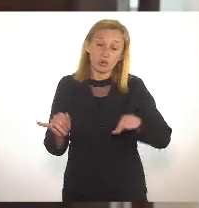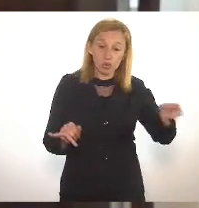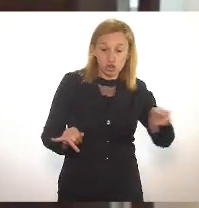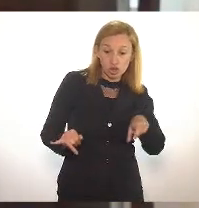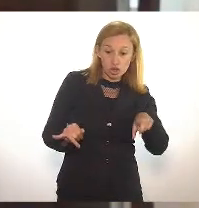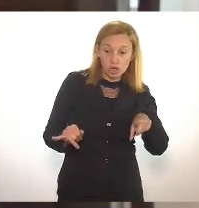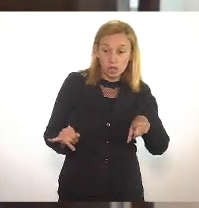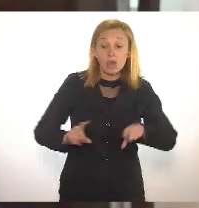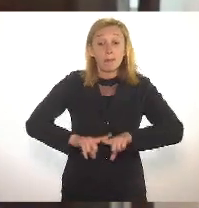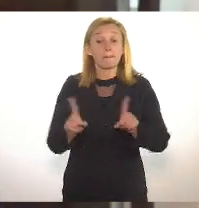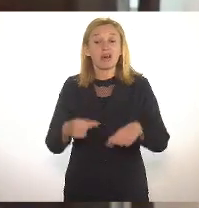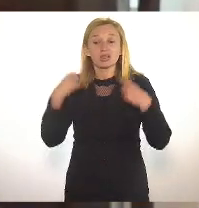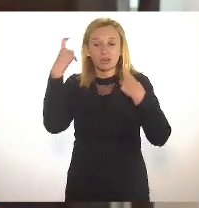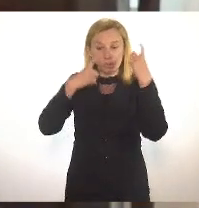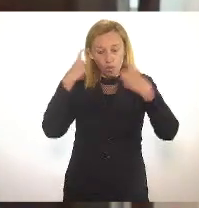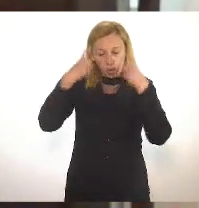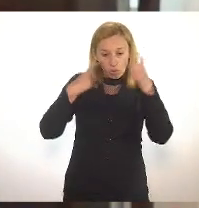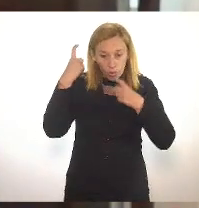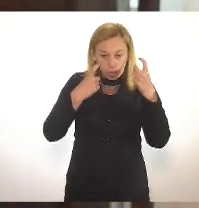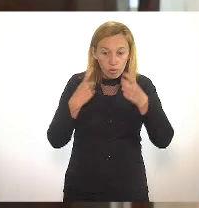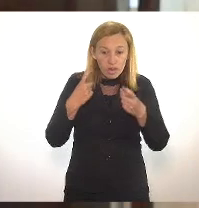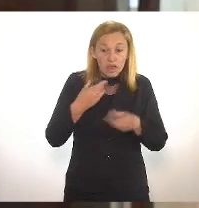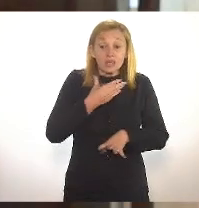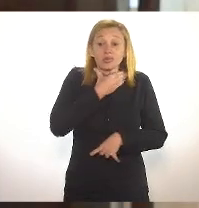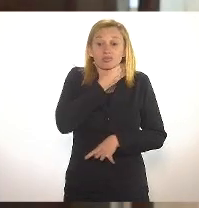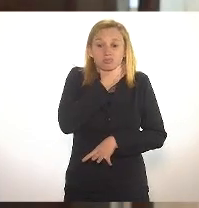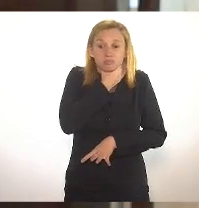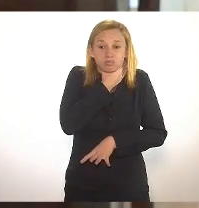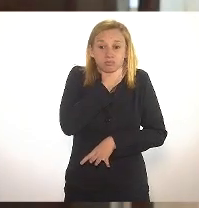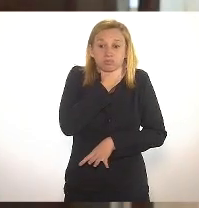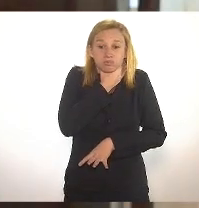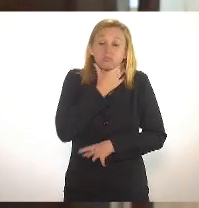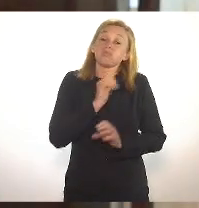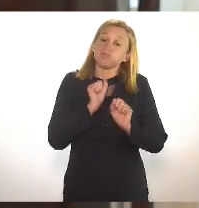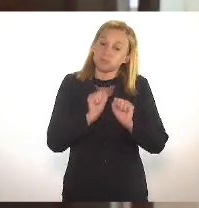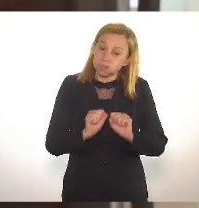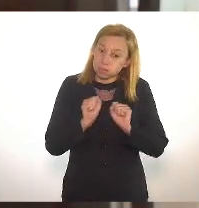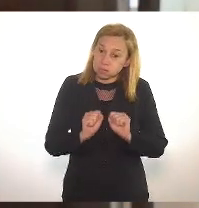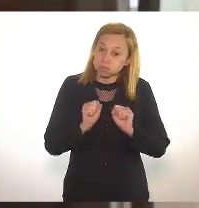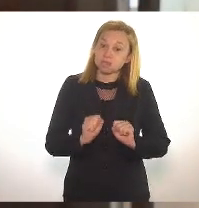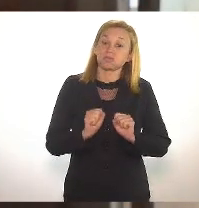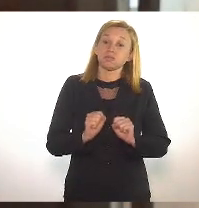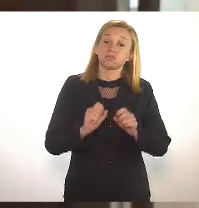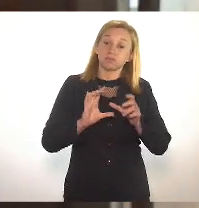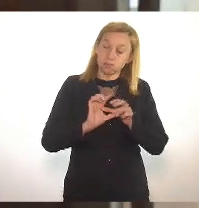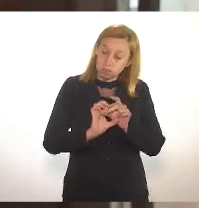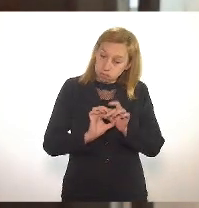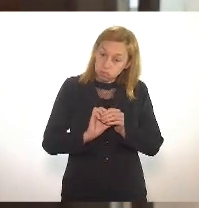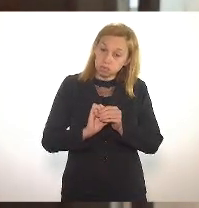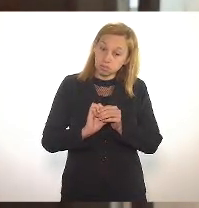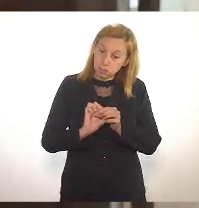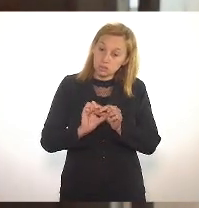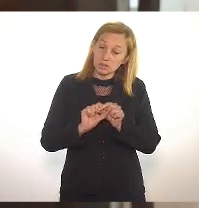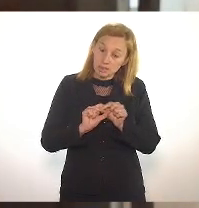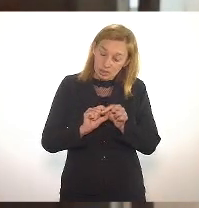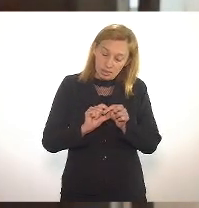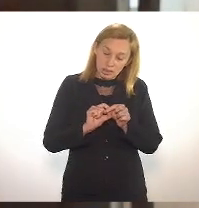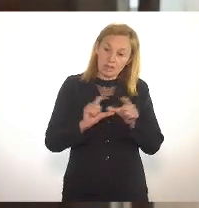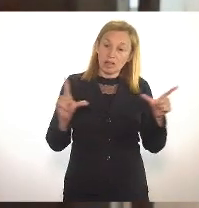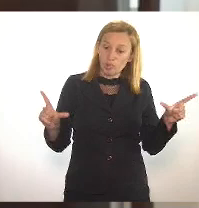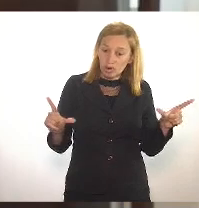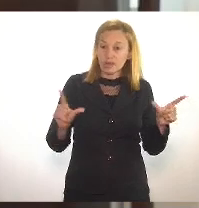Mas o que nos preocupa é a crise que pode ser gerada nessa democracia, pelas